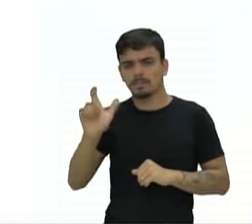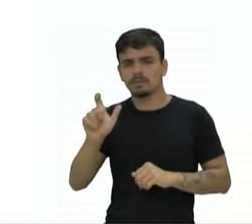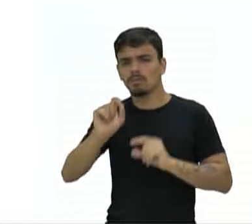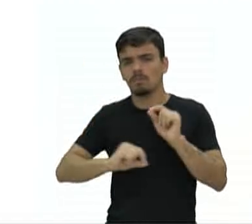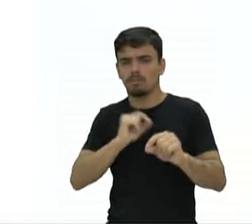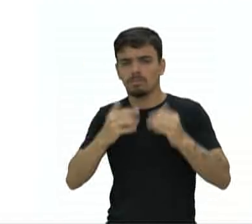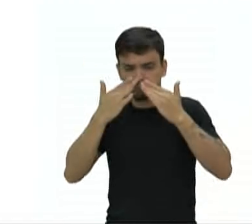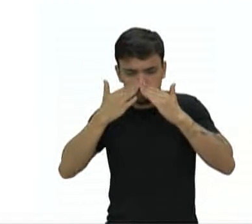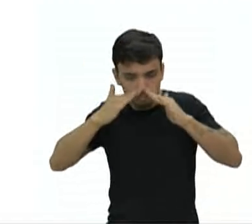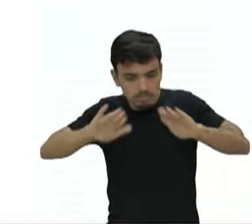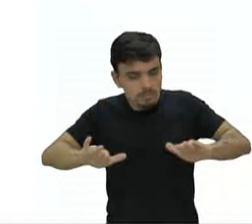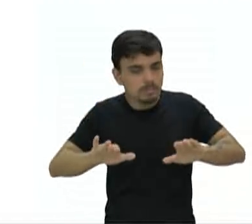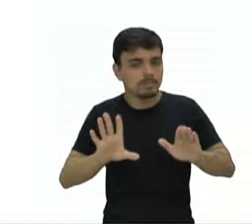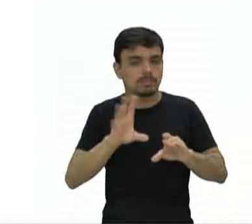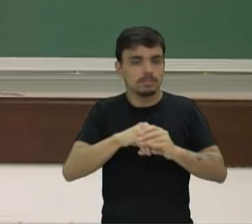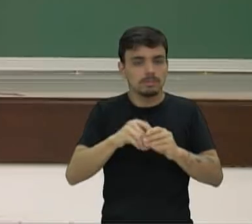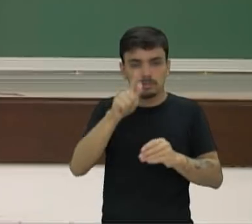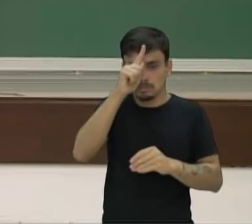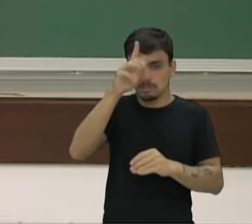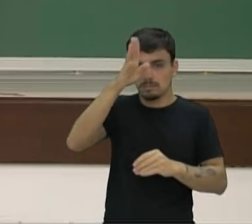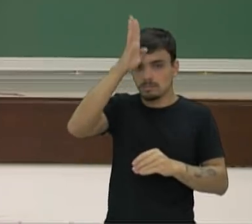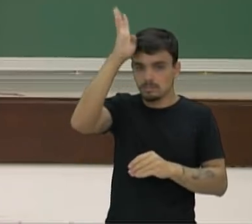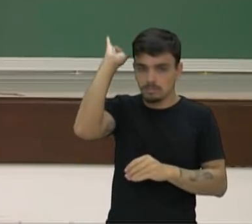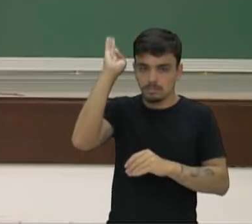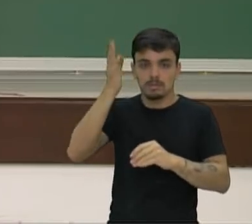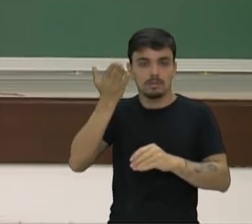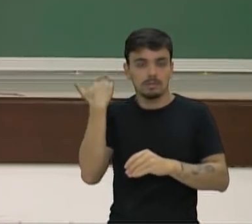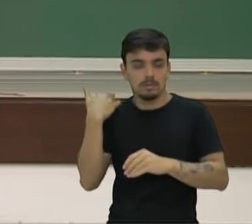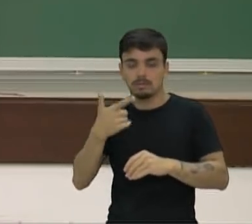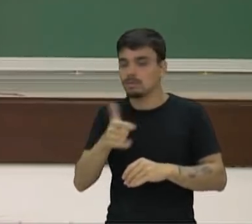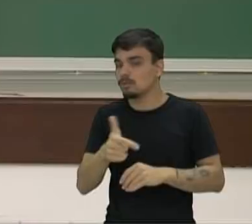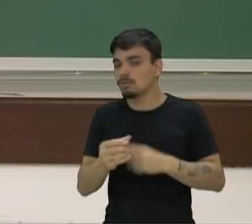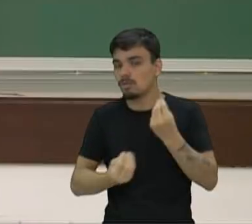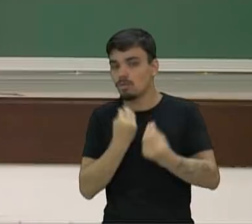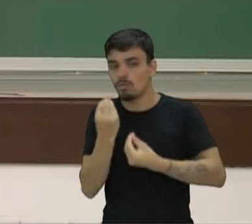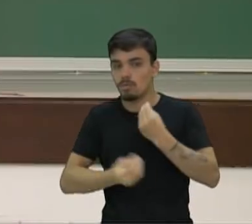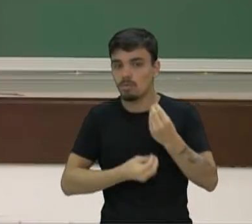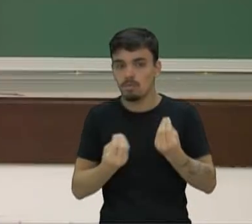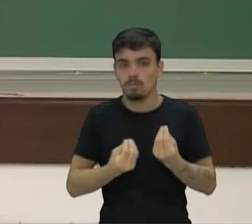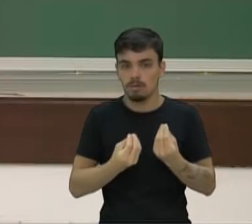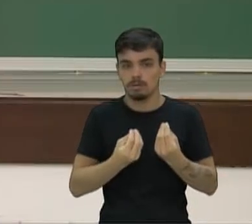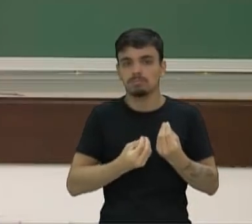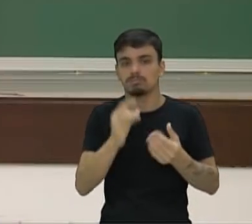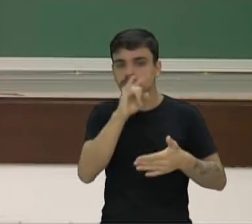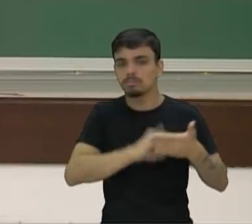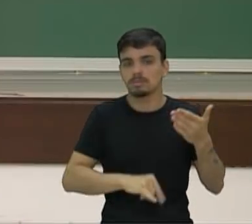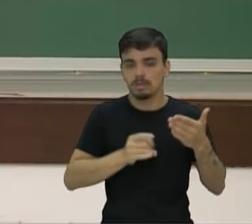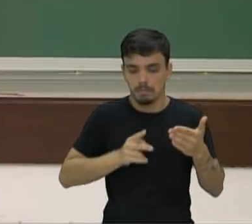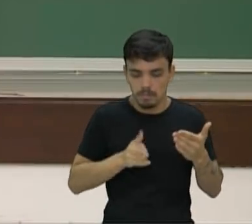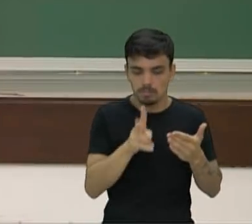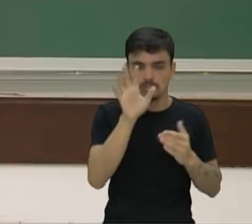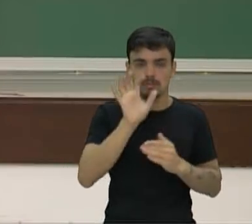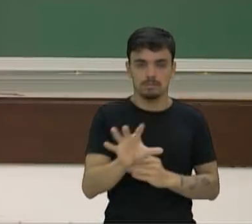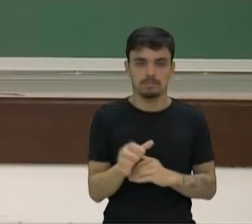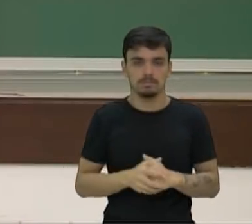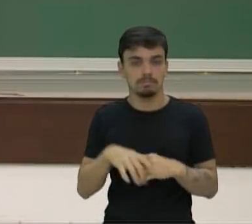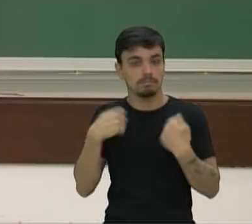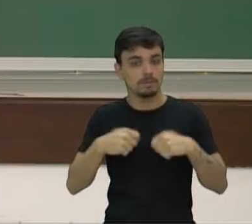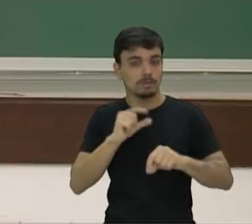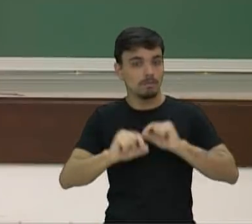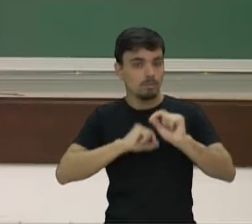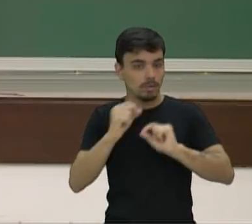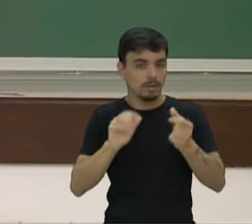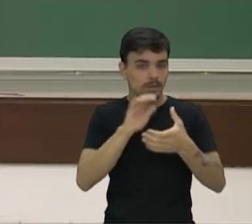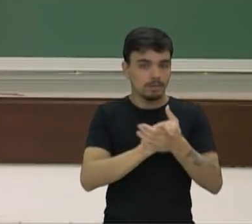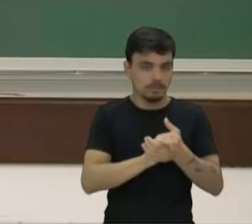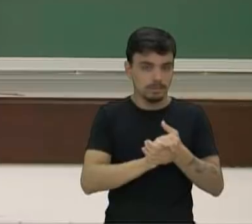mais humildes dentro da Grécia Antiga já não tinha tanto protocolo para se seguir assim, porque precisavam casar